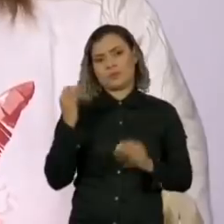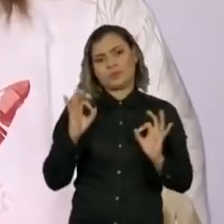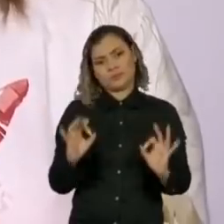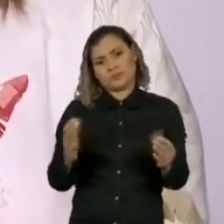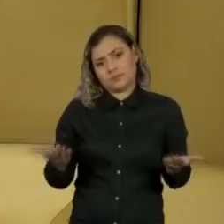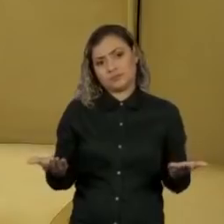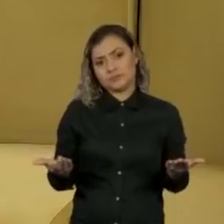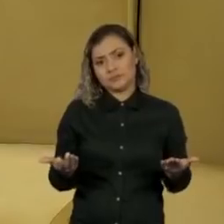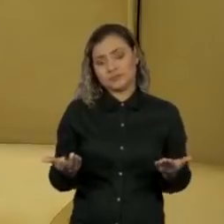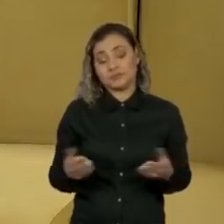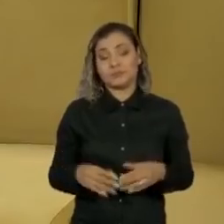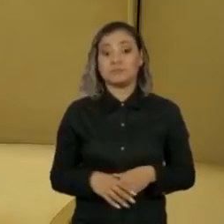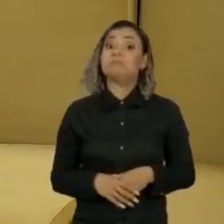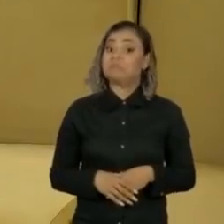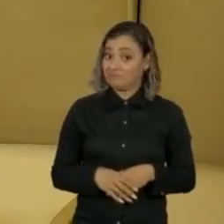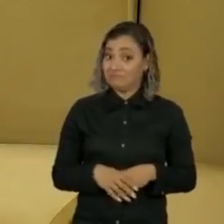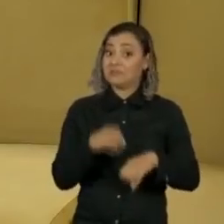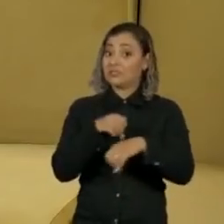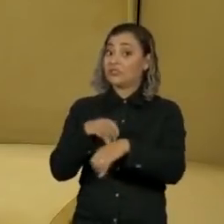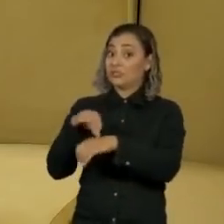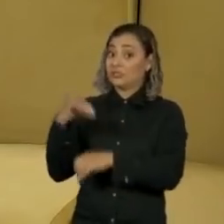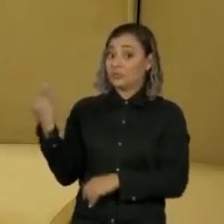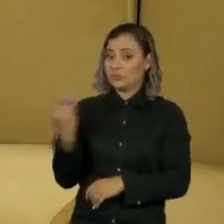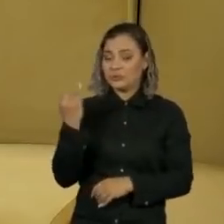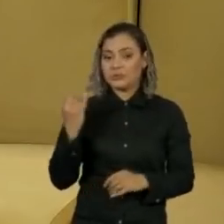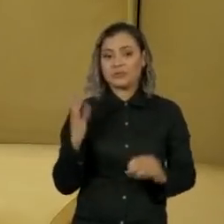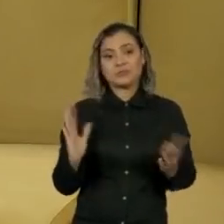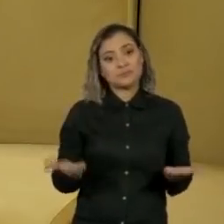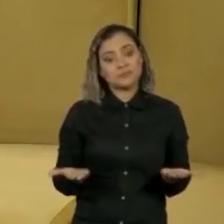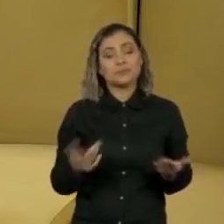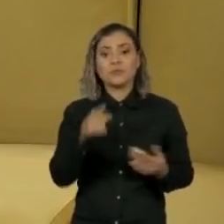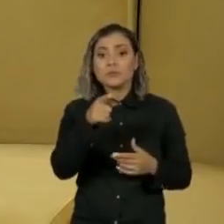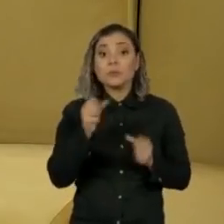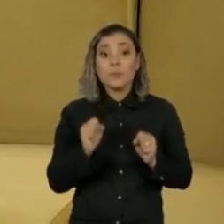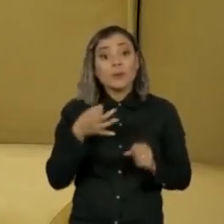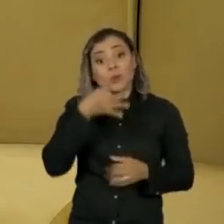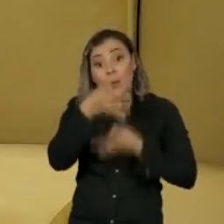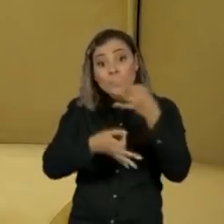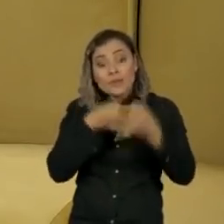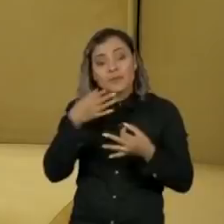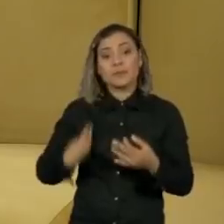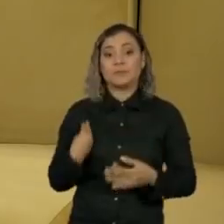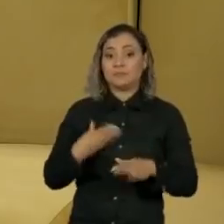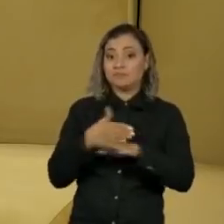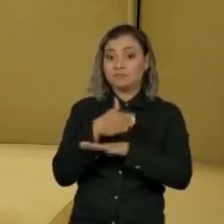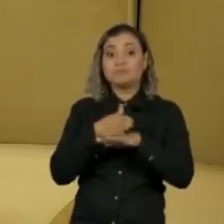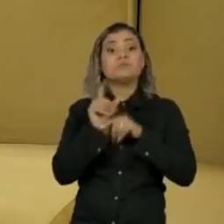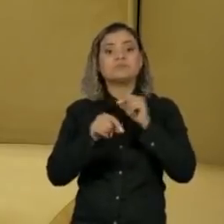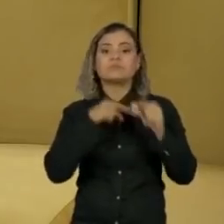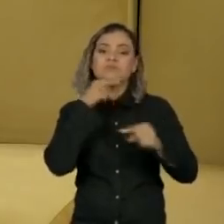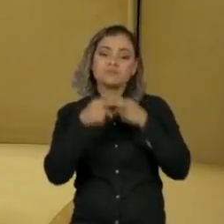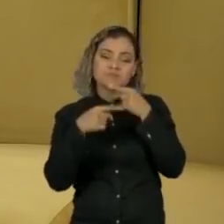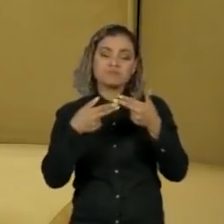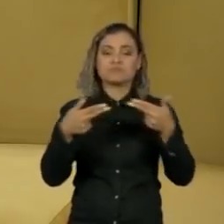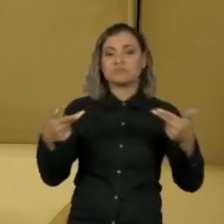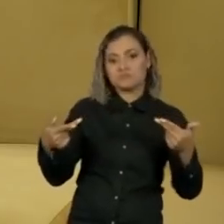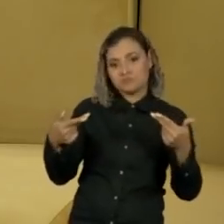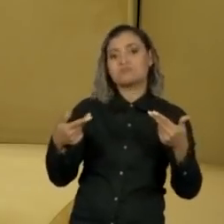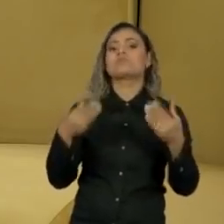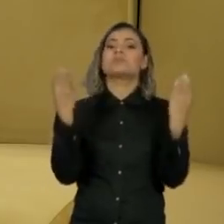também. Dicas valiosas. E você pode participar aqui do programa com as suas perguntas, os